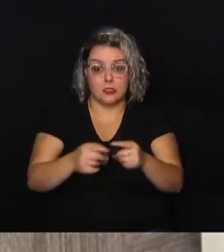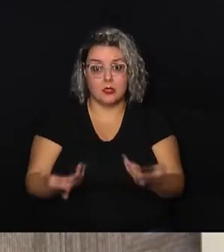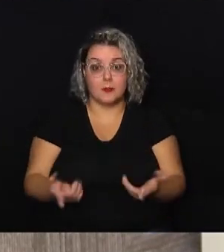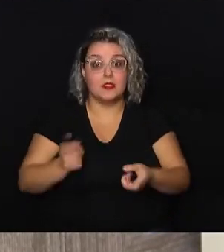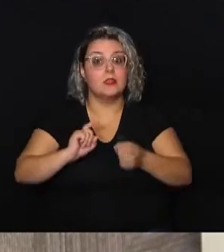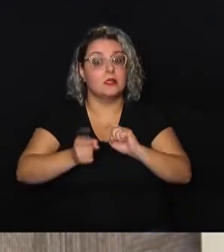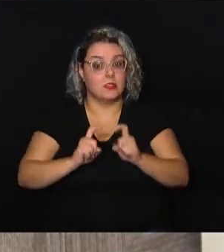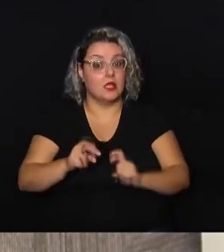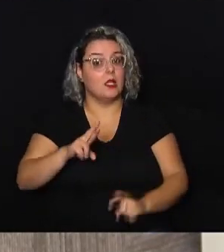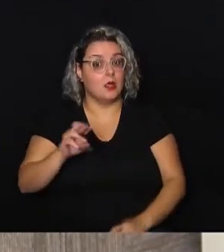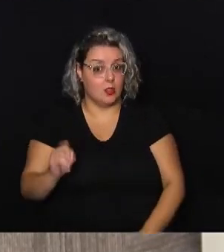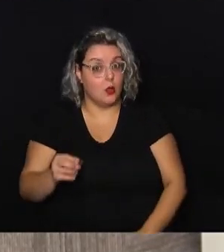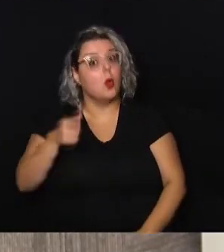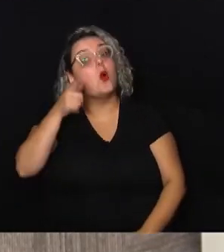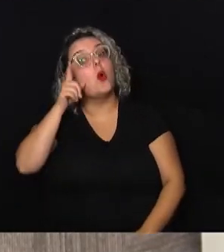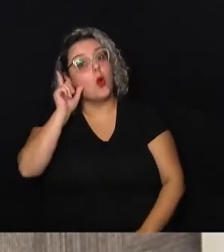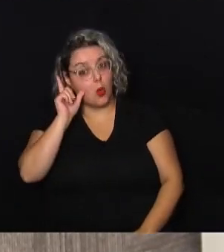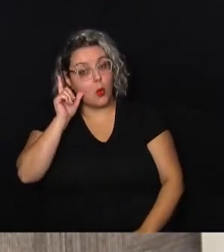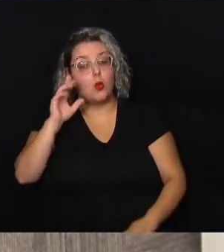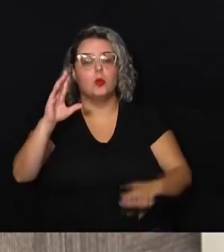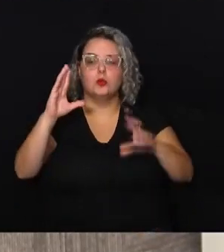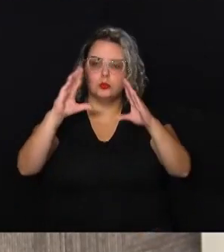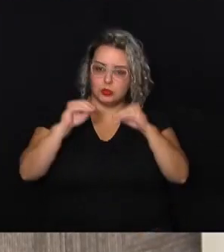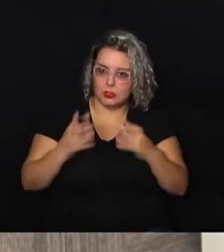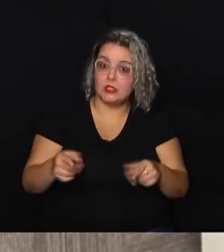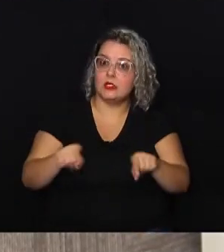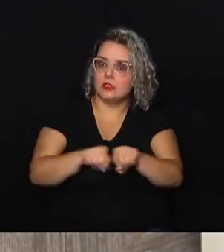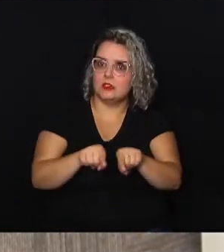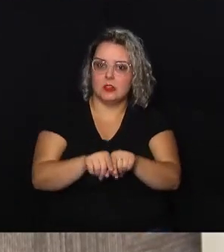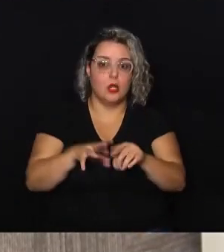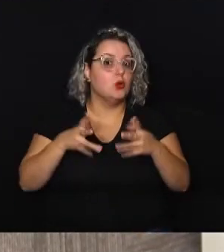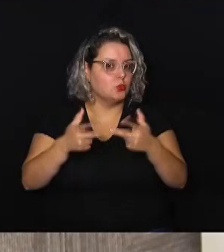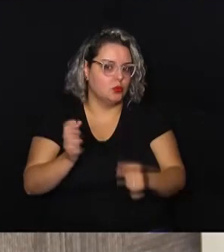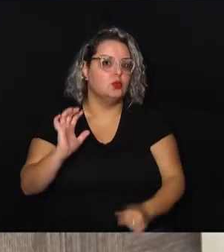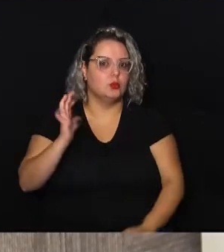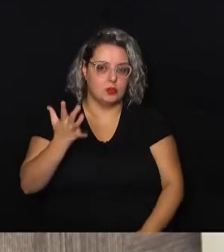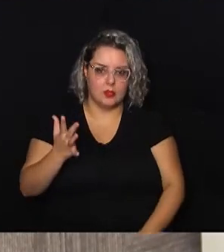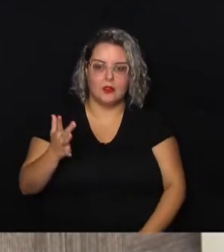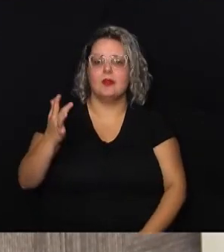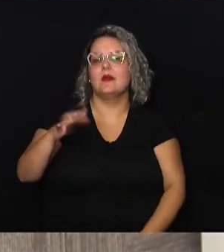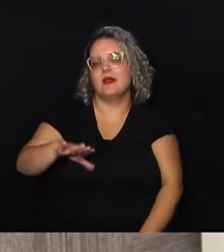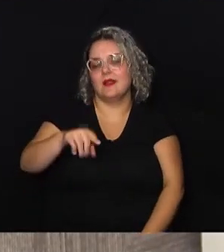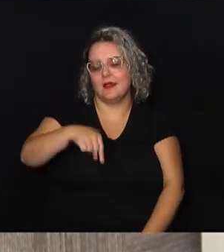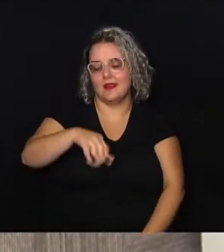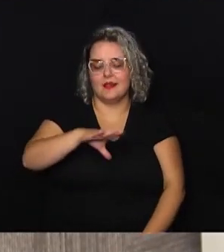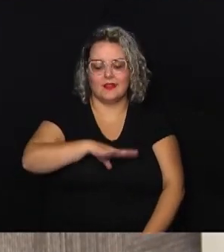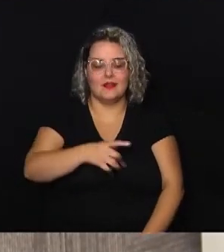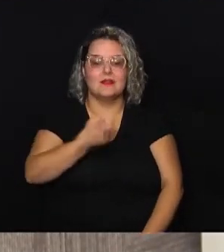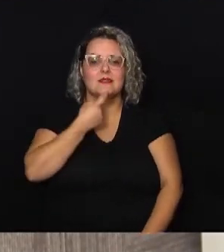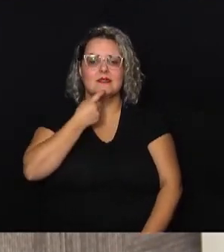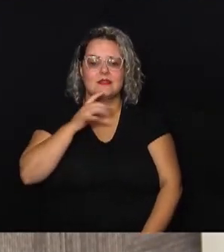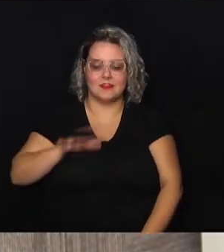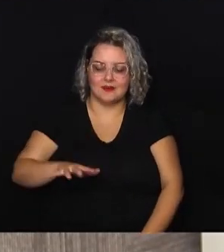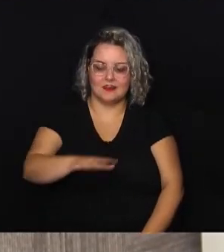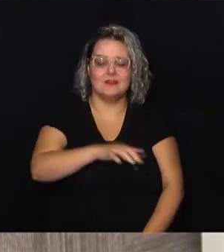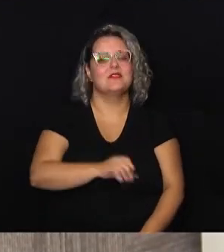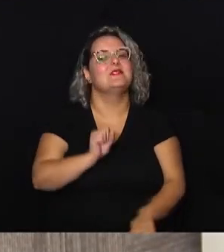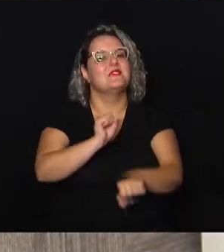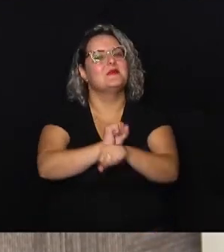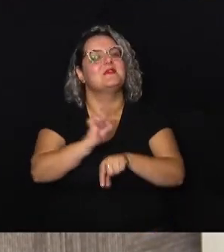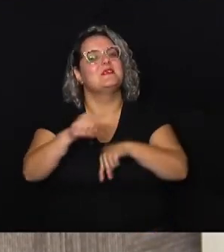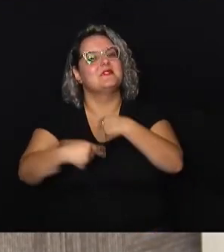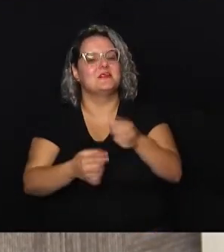reunião ordinária que aconteceu ontem à noite, e também tudo que acontece em Campinas e região. Então a gente te espera aí ao longo da